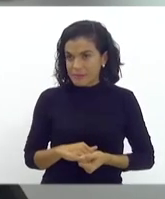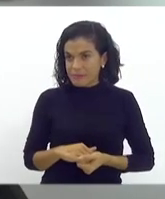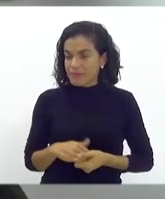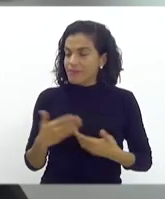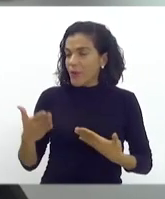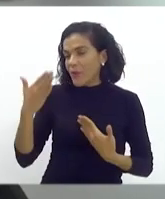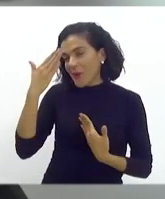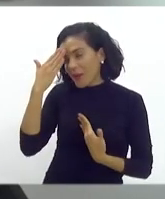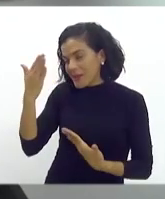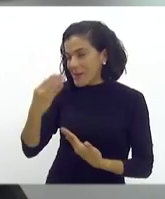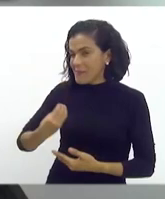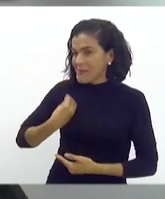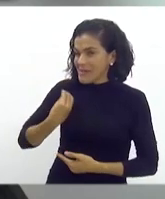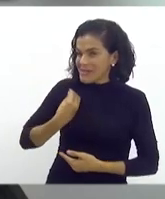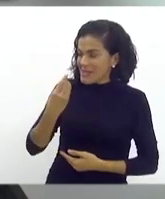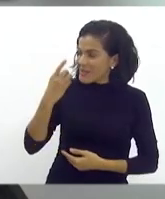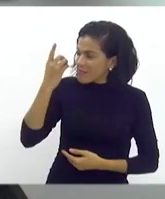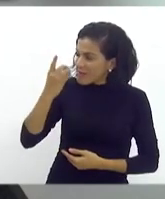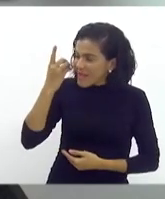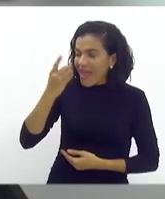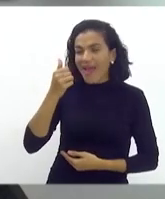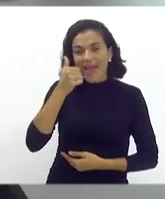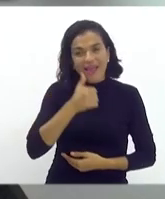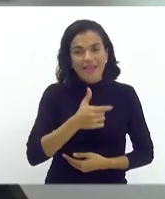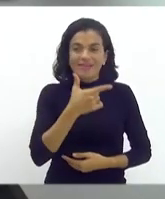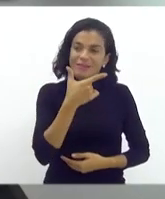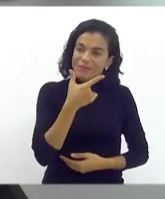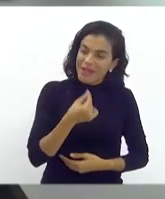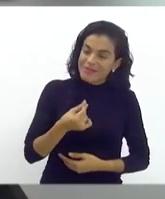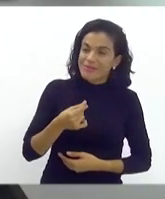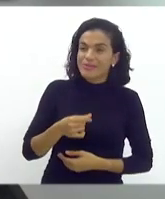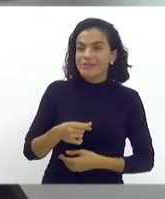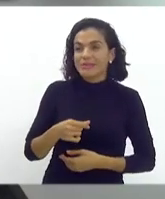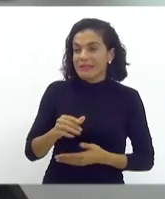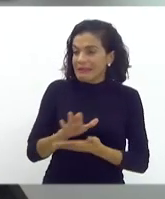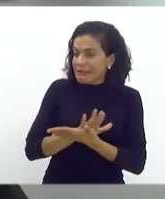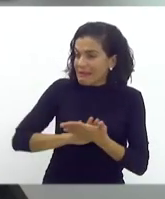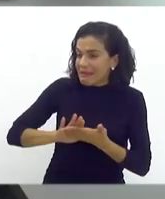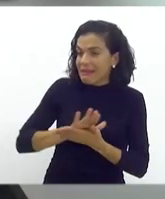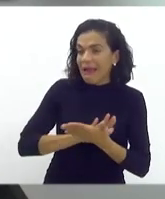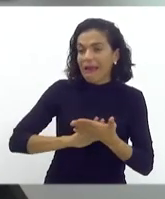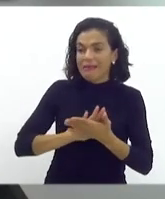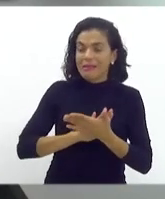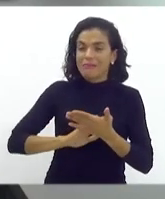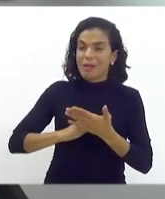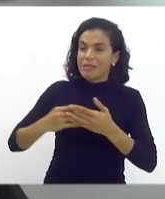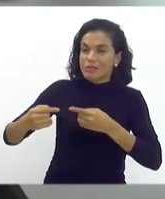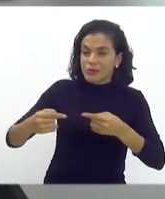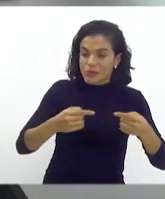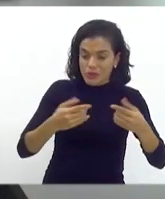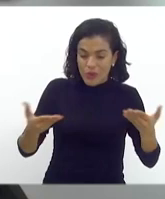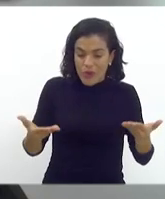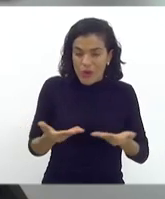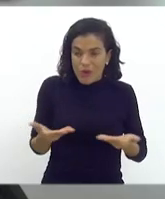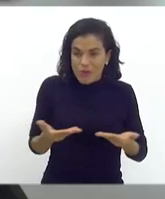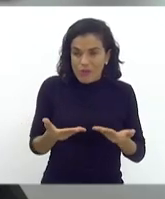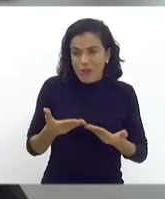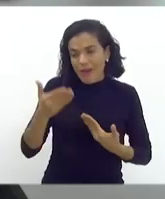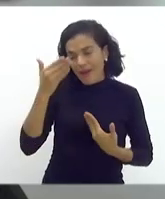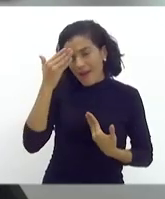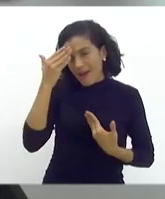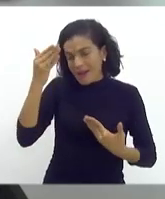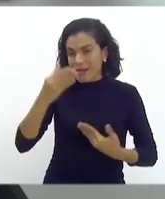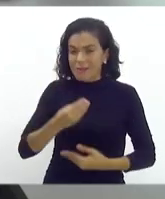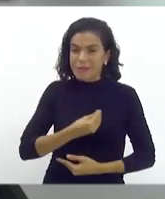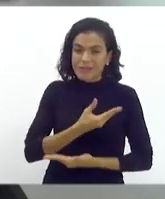agradecer a presença das deputados Deputado e nada mais havendo a tratar no dia de hoje eu gostaria de agradecer